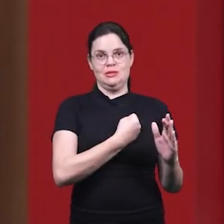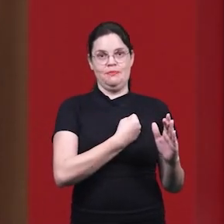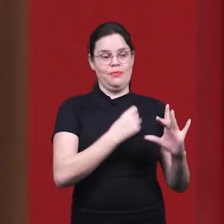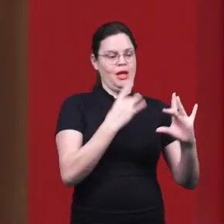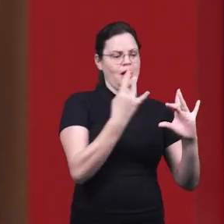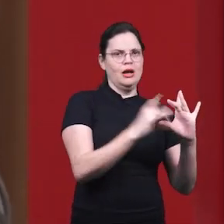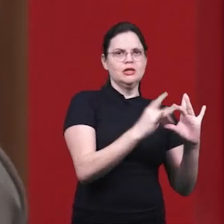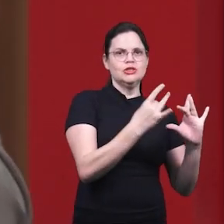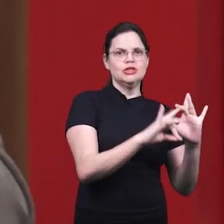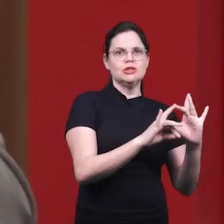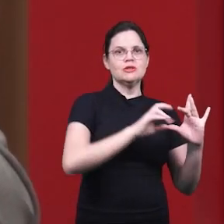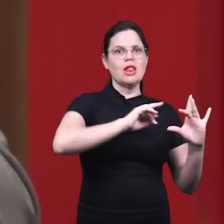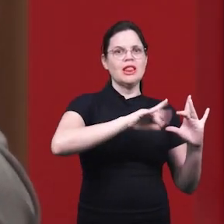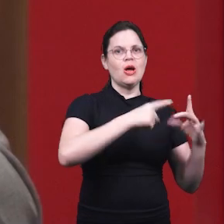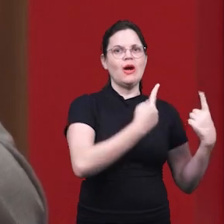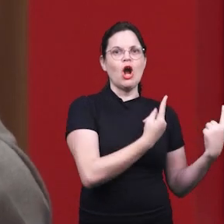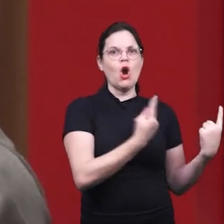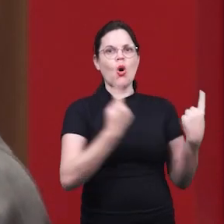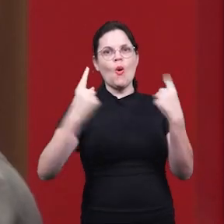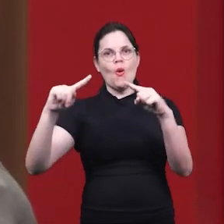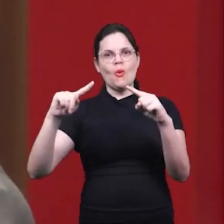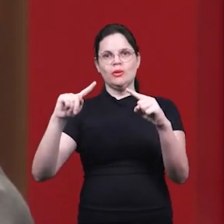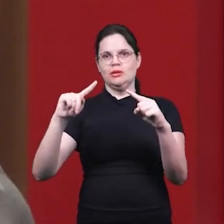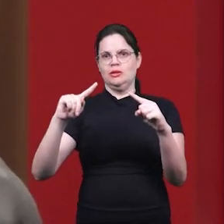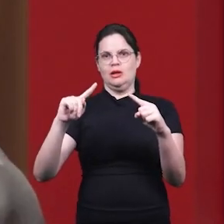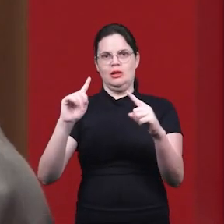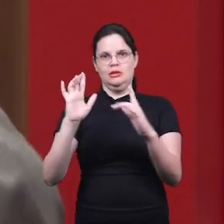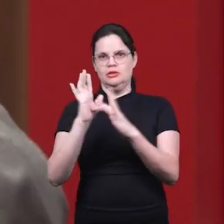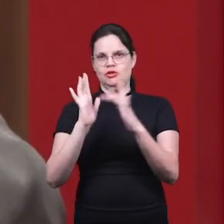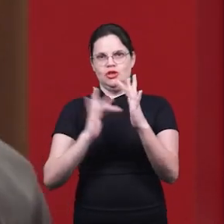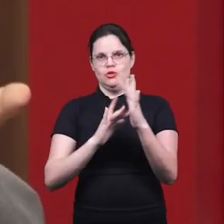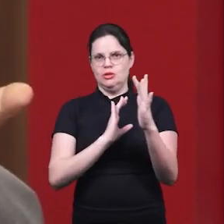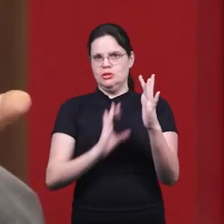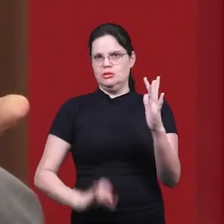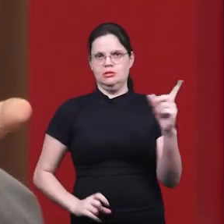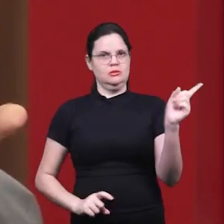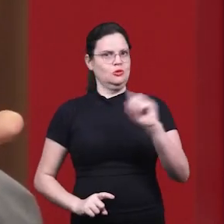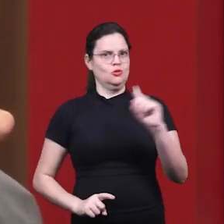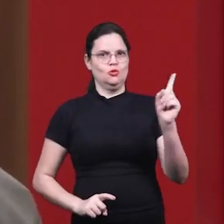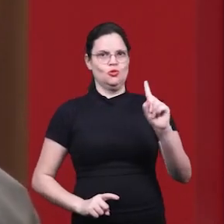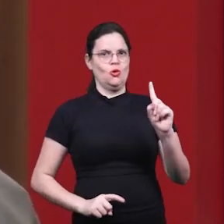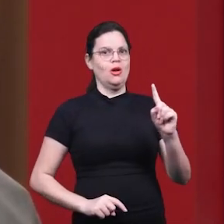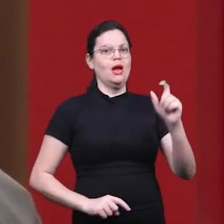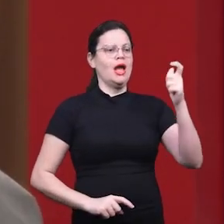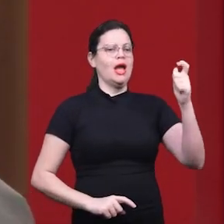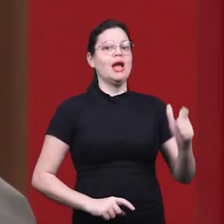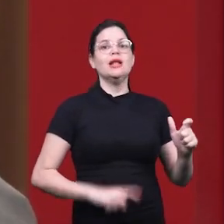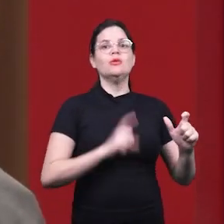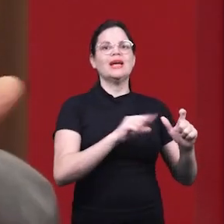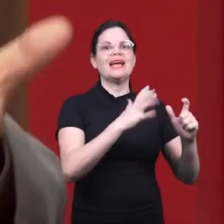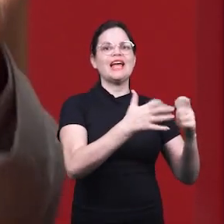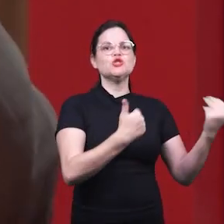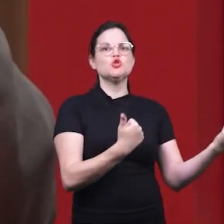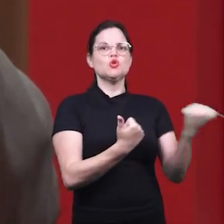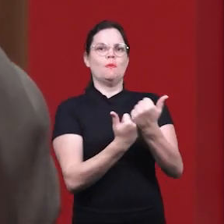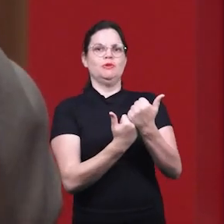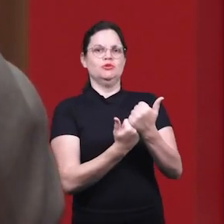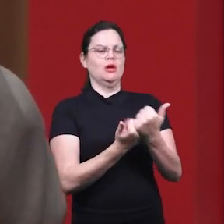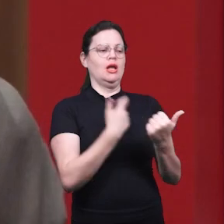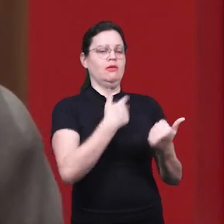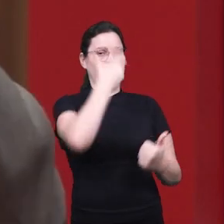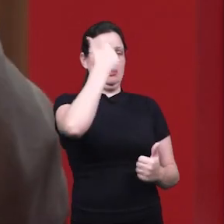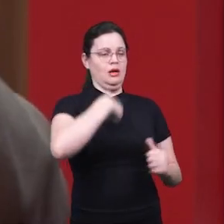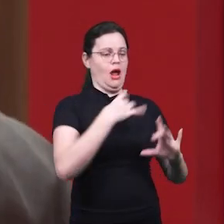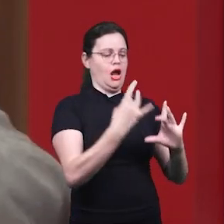de Cristo. Ele não vai combater a doutrina de que existe o Cristo. Ele vai dizer simplesmente, eu